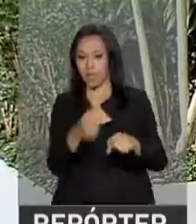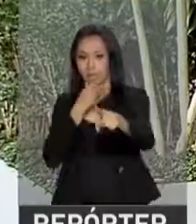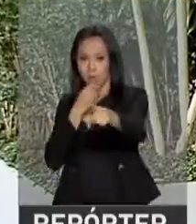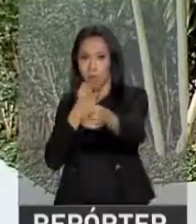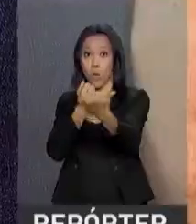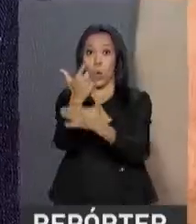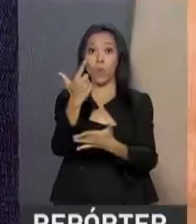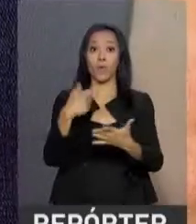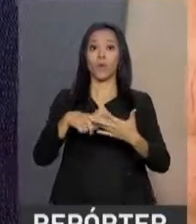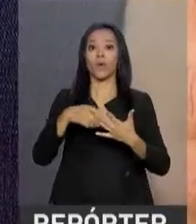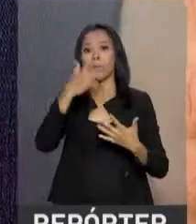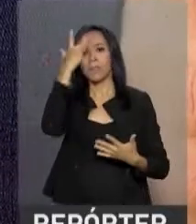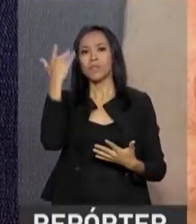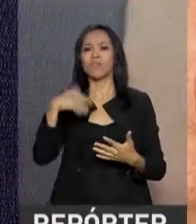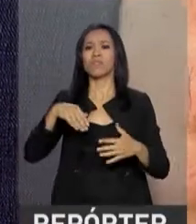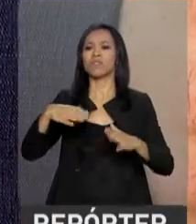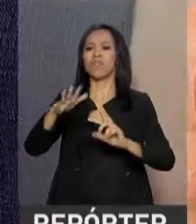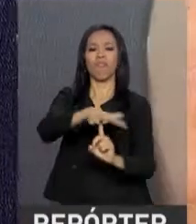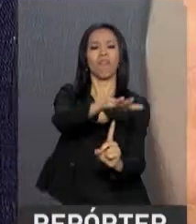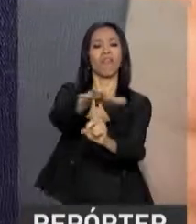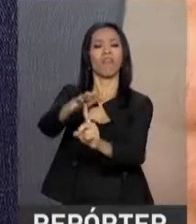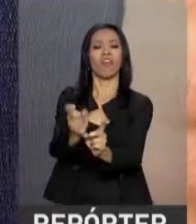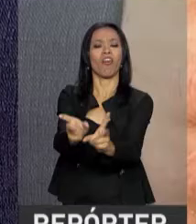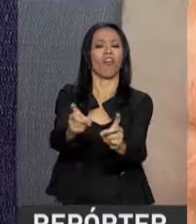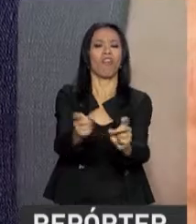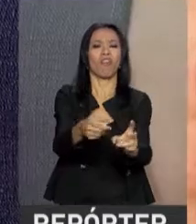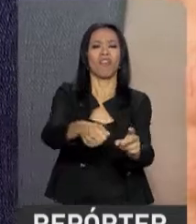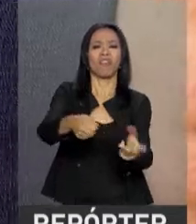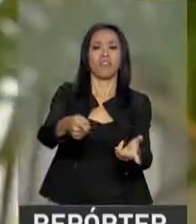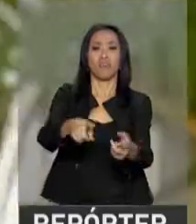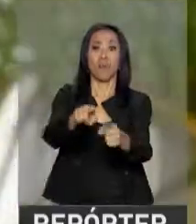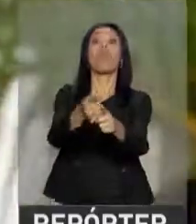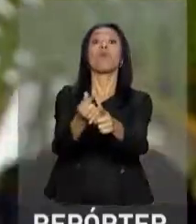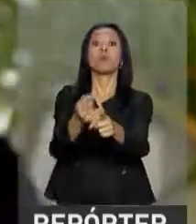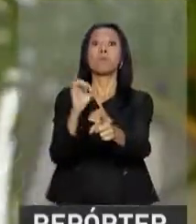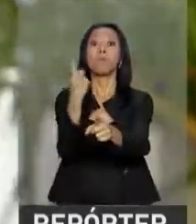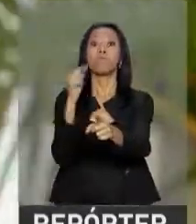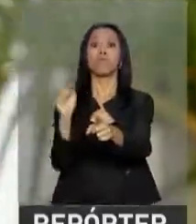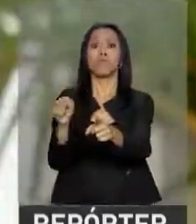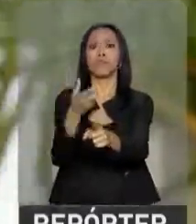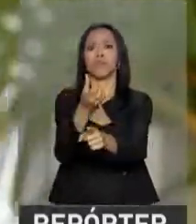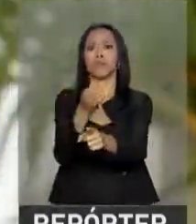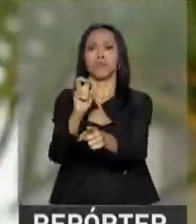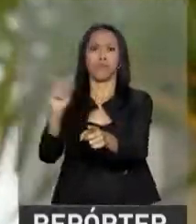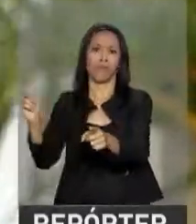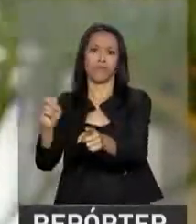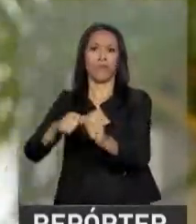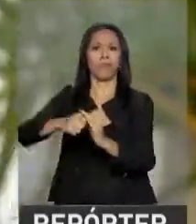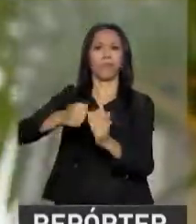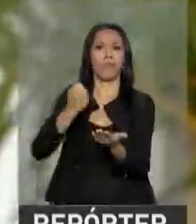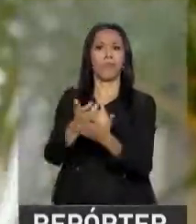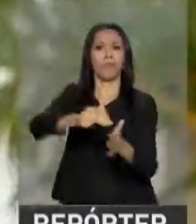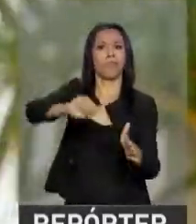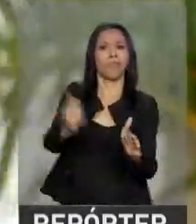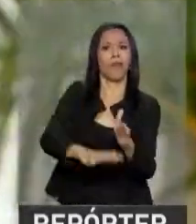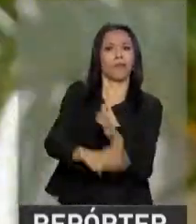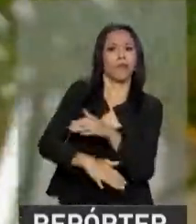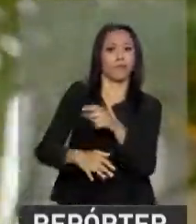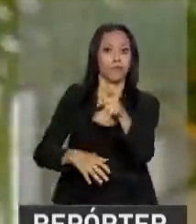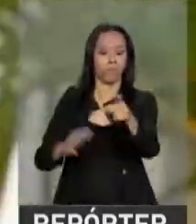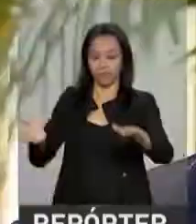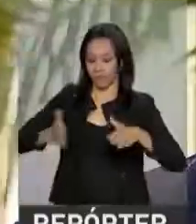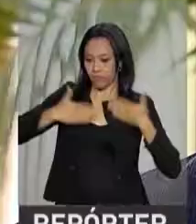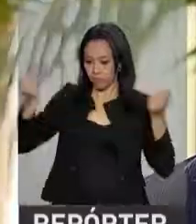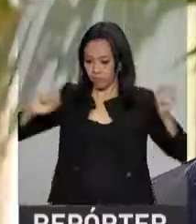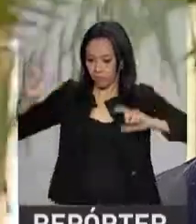no cabelo pagou r$280 no aparelho que costuma sair por 1.500 reais as surpresas não demoraram a